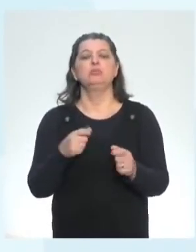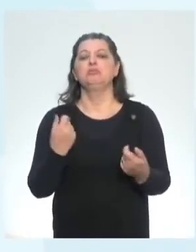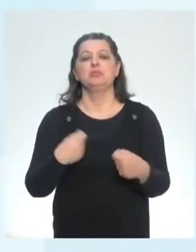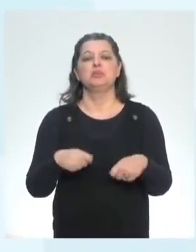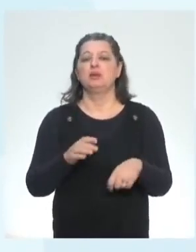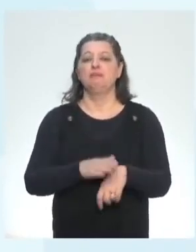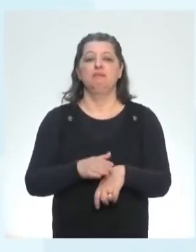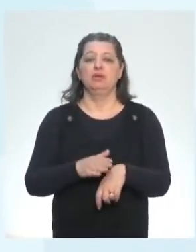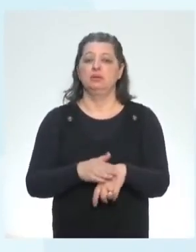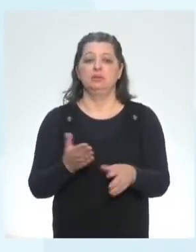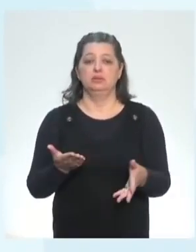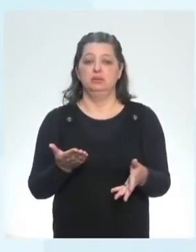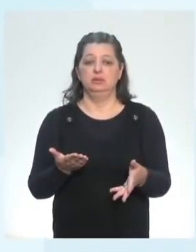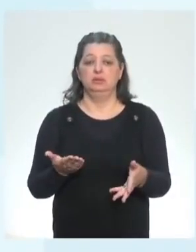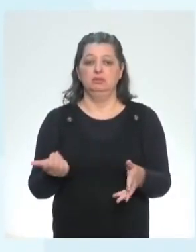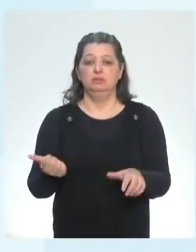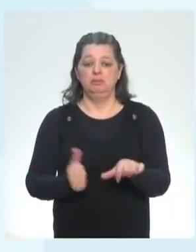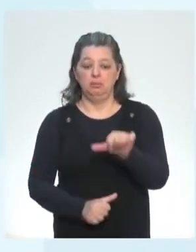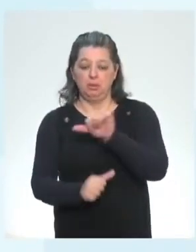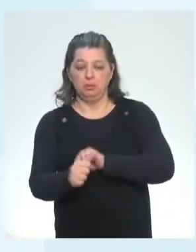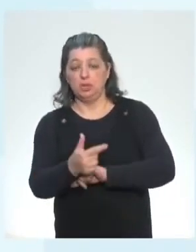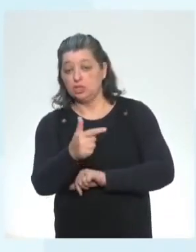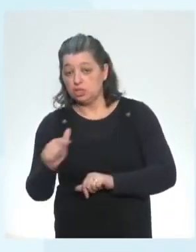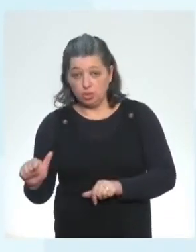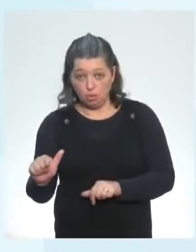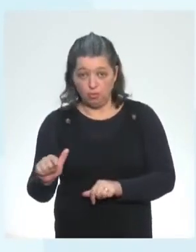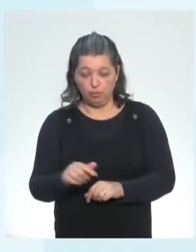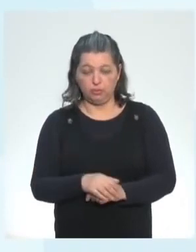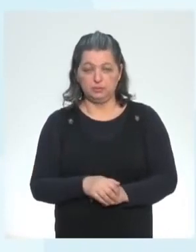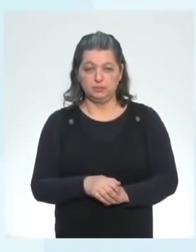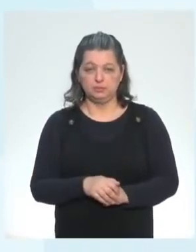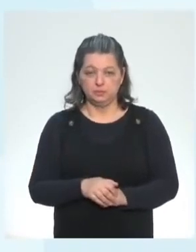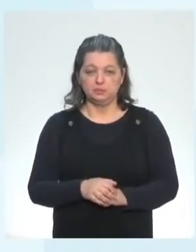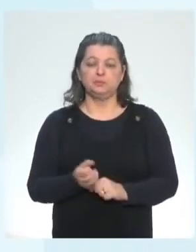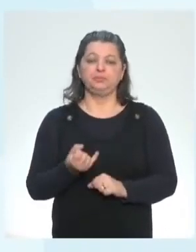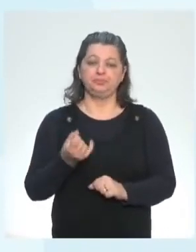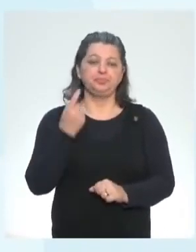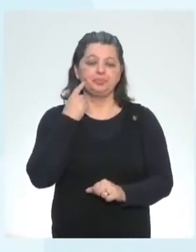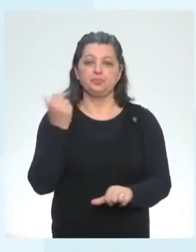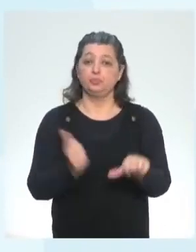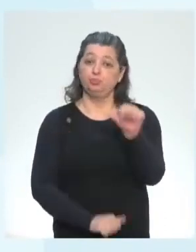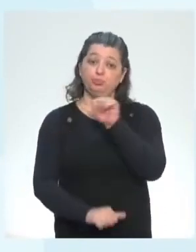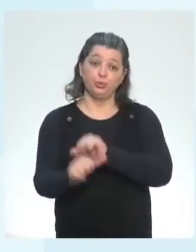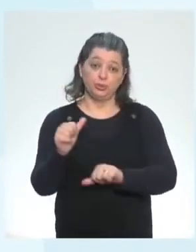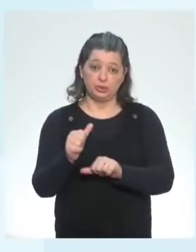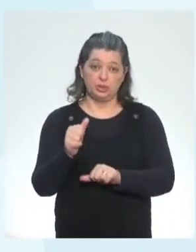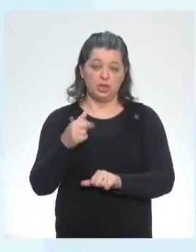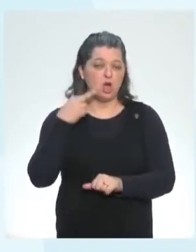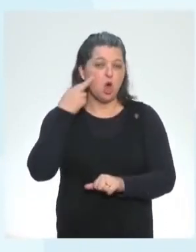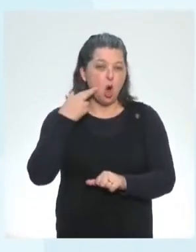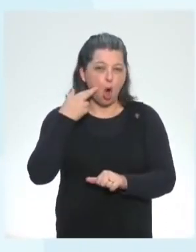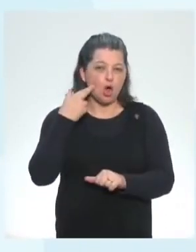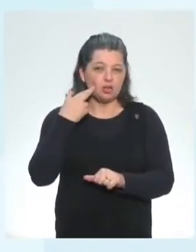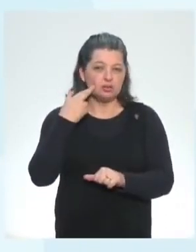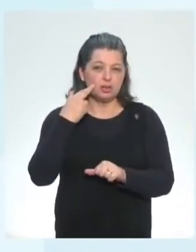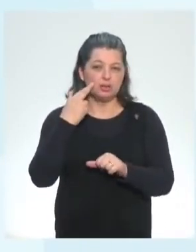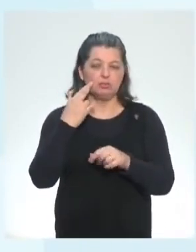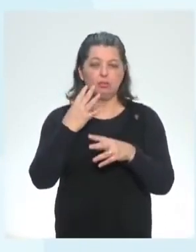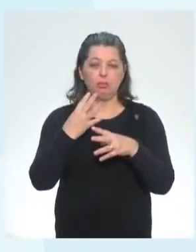para a cor da substância alterar novamente? Se eu quisesse tirar o rosa e voltar para a cor